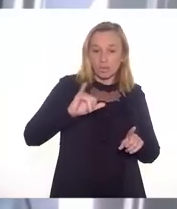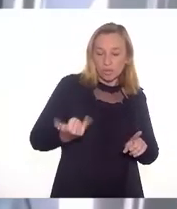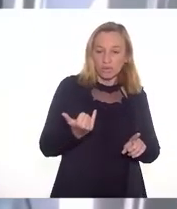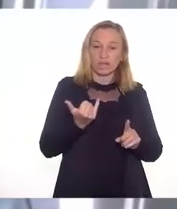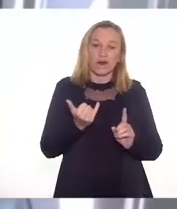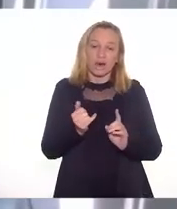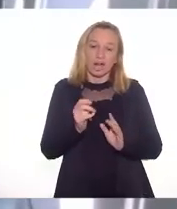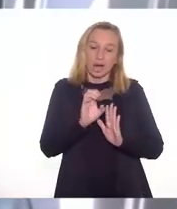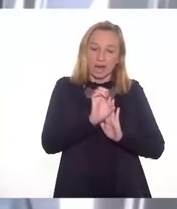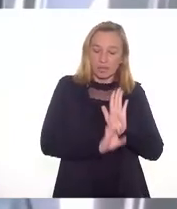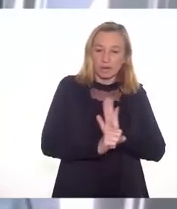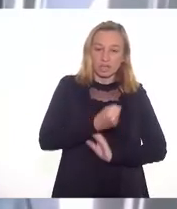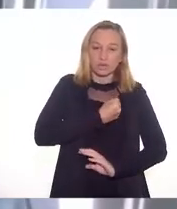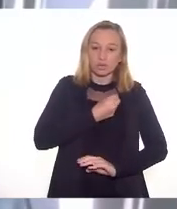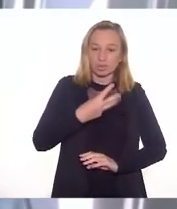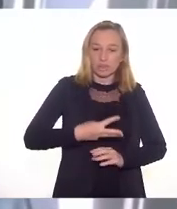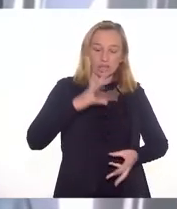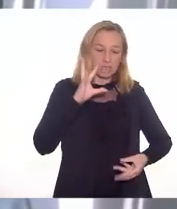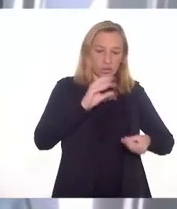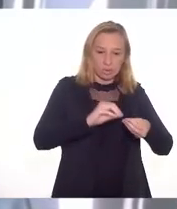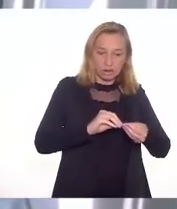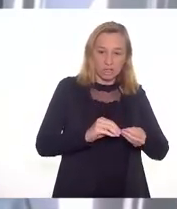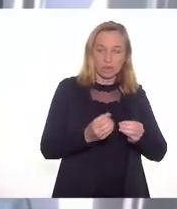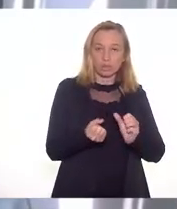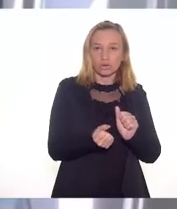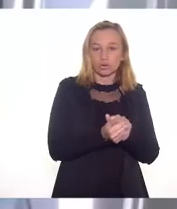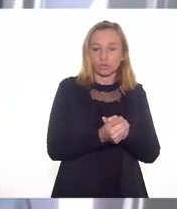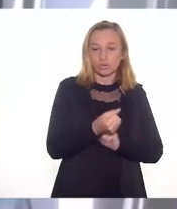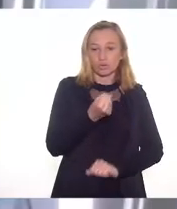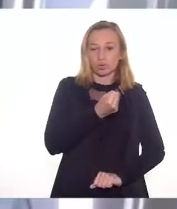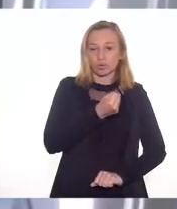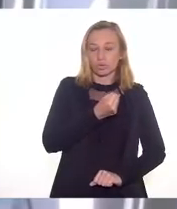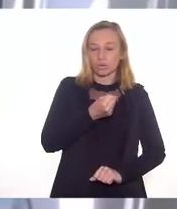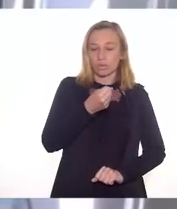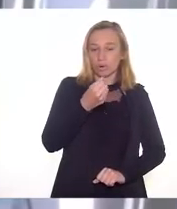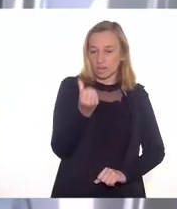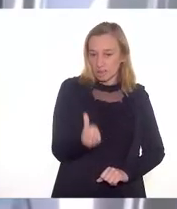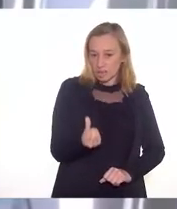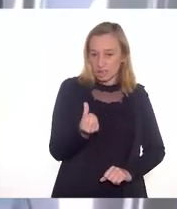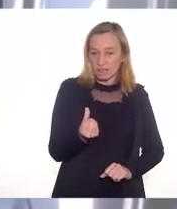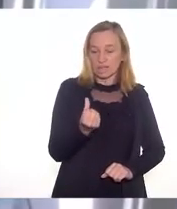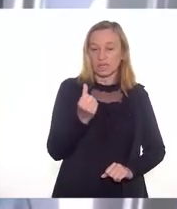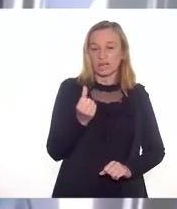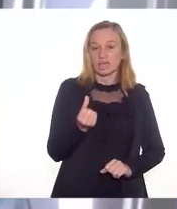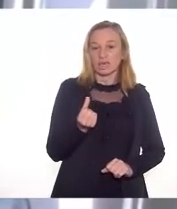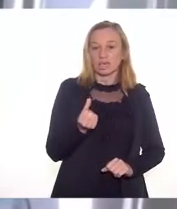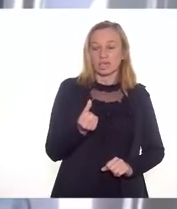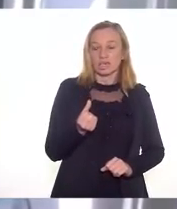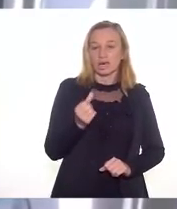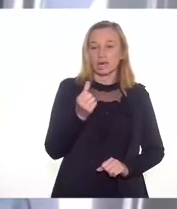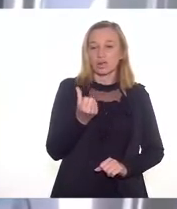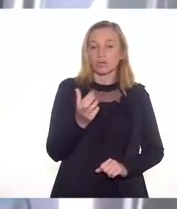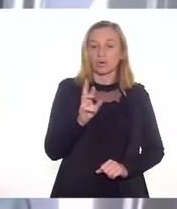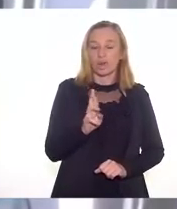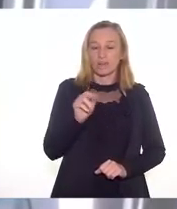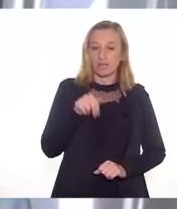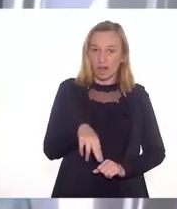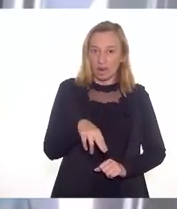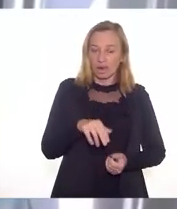modificativa número 3, aglutinada com a 6, que é do Renan Ferreirinha, está Renato Ferreirinha, mas é Renan